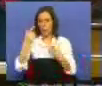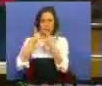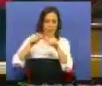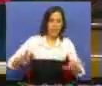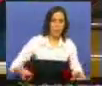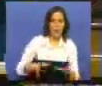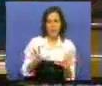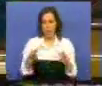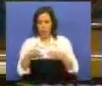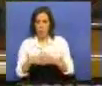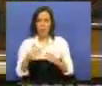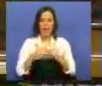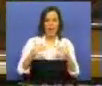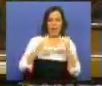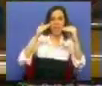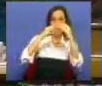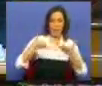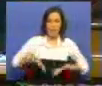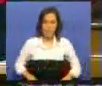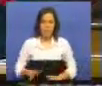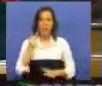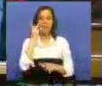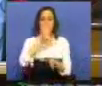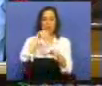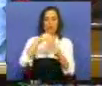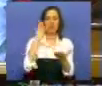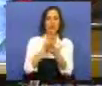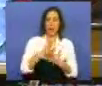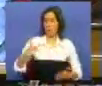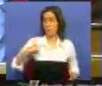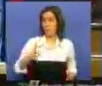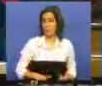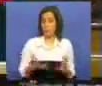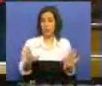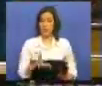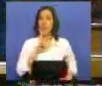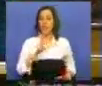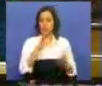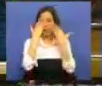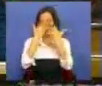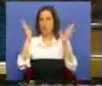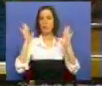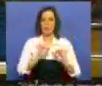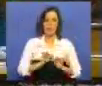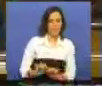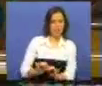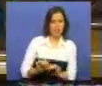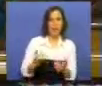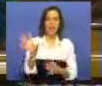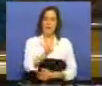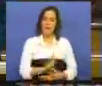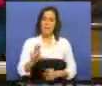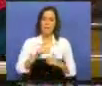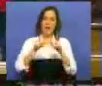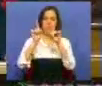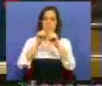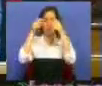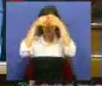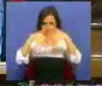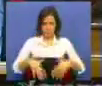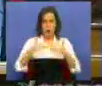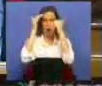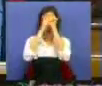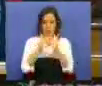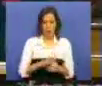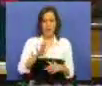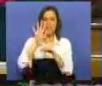linguagens, classes e nacionalidades que habitam a escola portuguesa. A resposta democrática rejeita as formas de hierarquia e